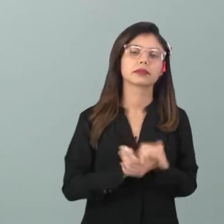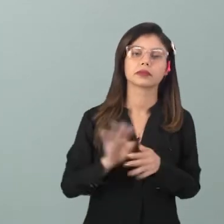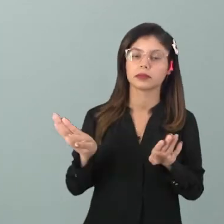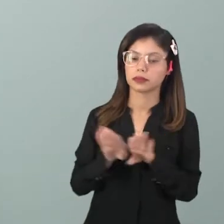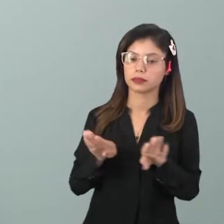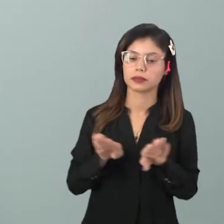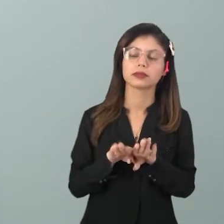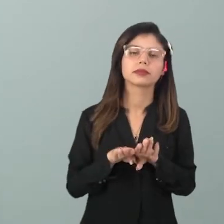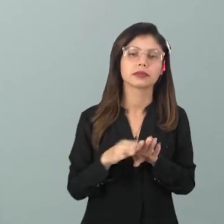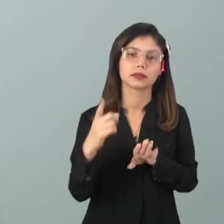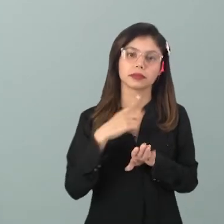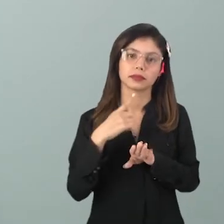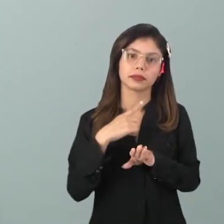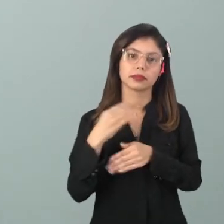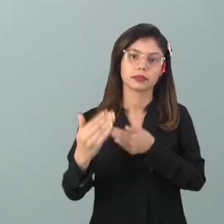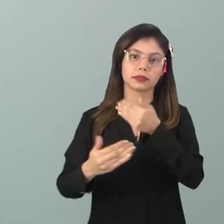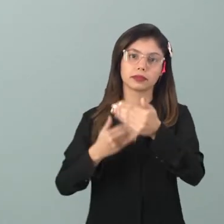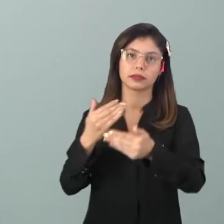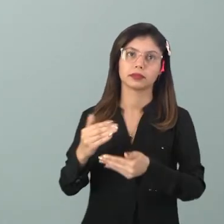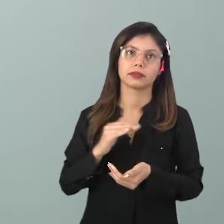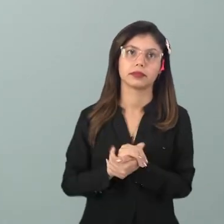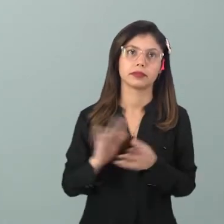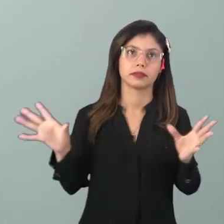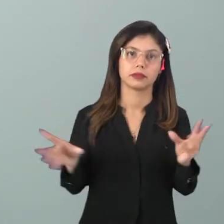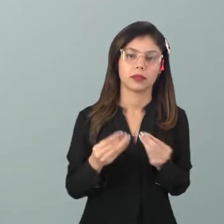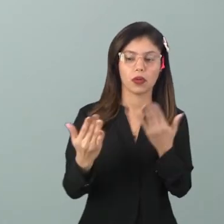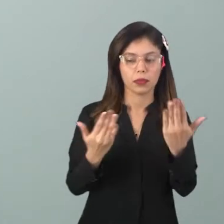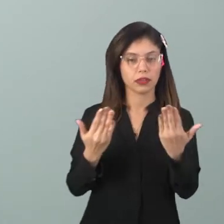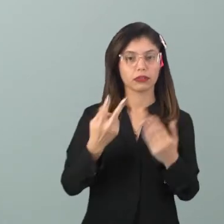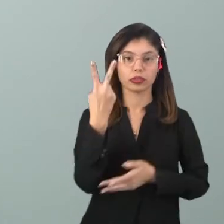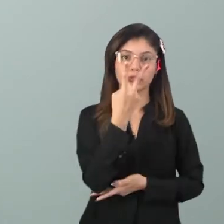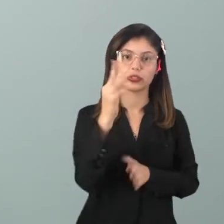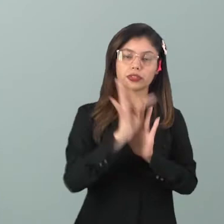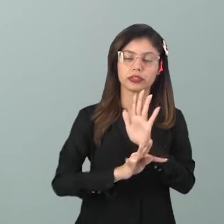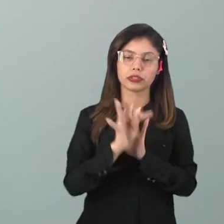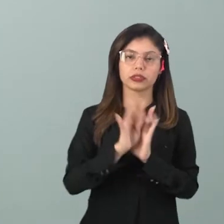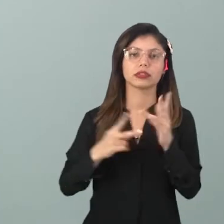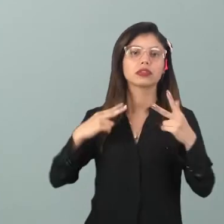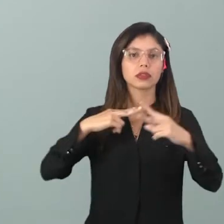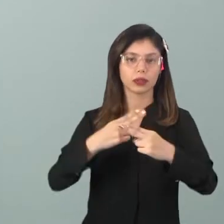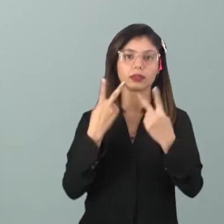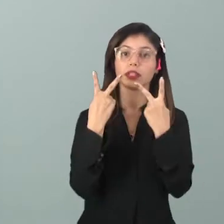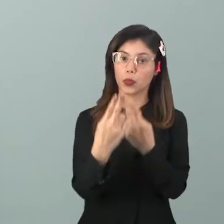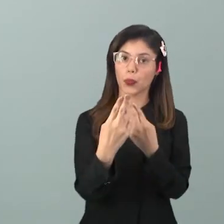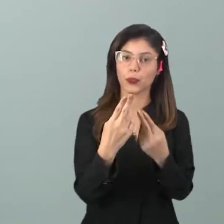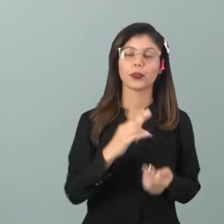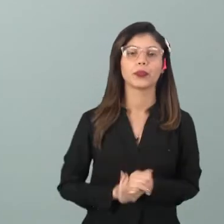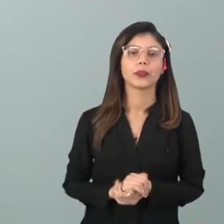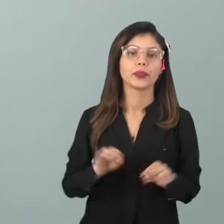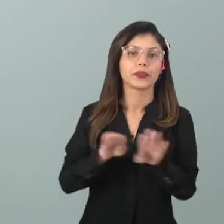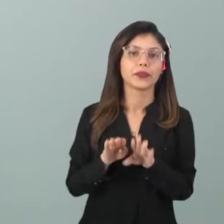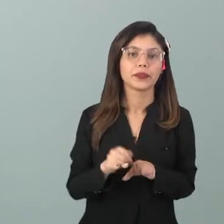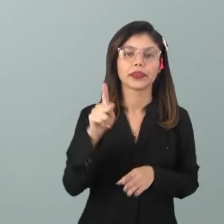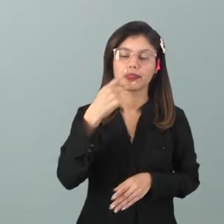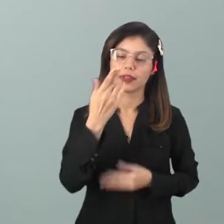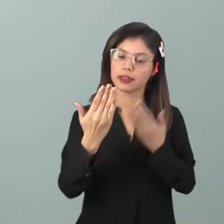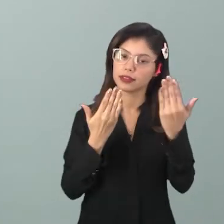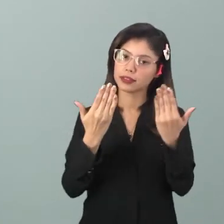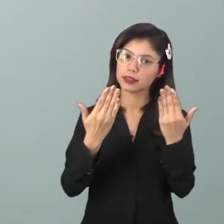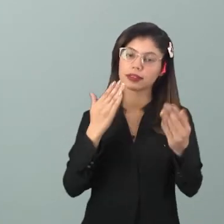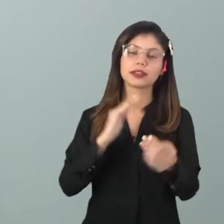Hortifruti ocorreu o processo de intertextualidade, pois nesse anúncio faz